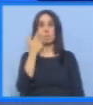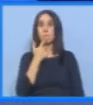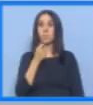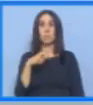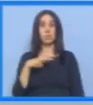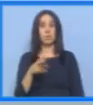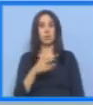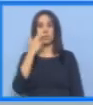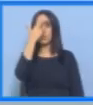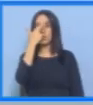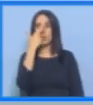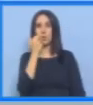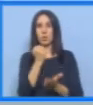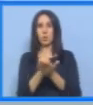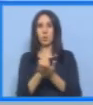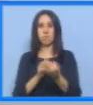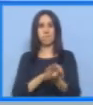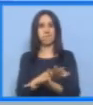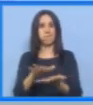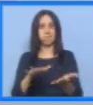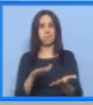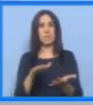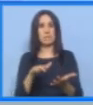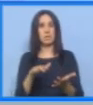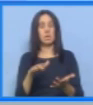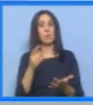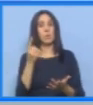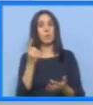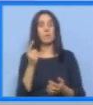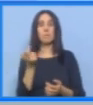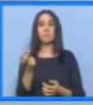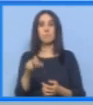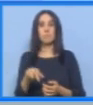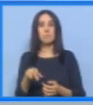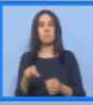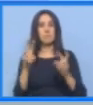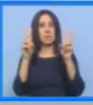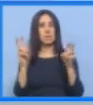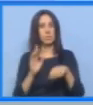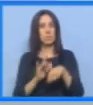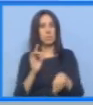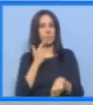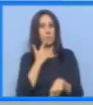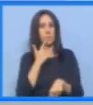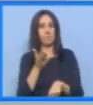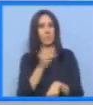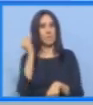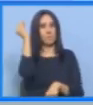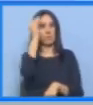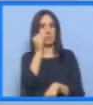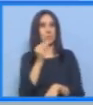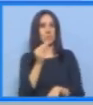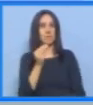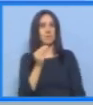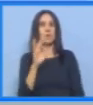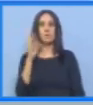período histórico conturbado e esta era um caso muito sensível, não é? No período republicano em que estamos,